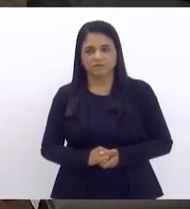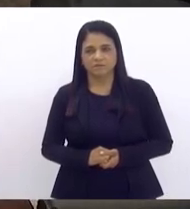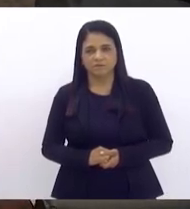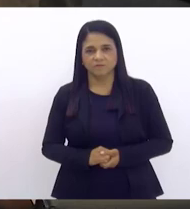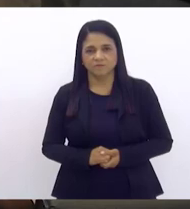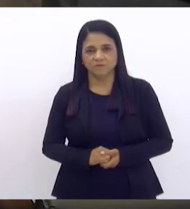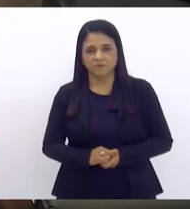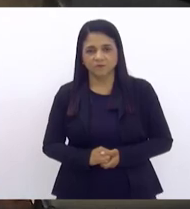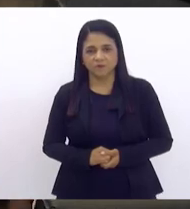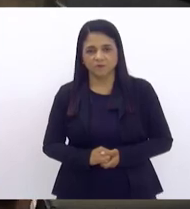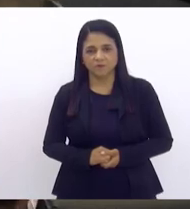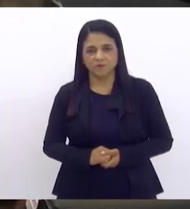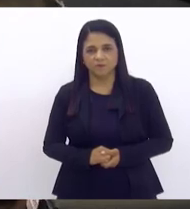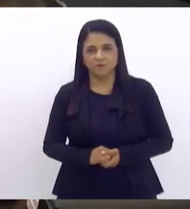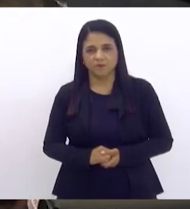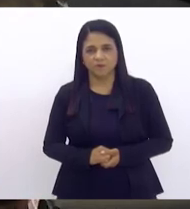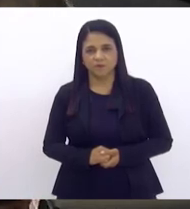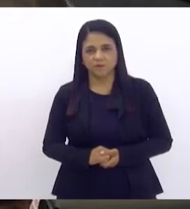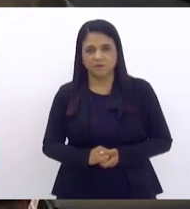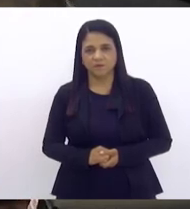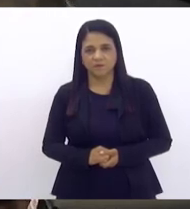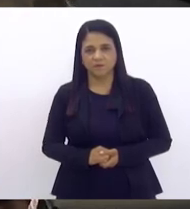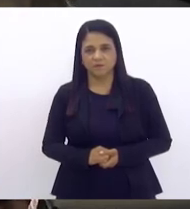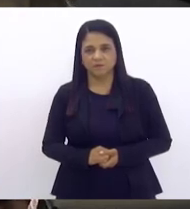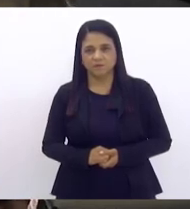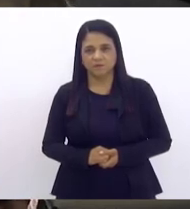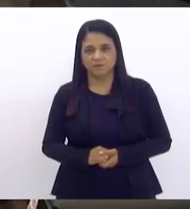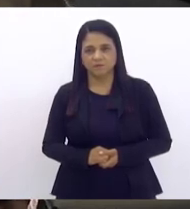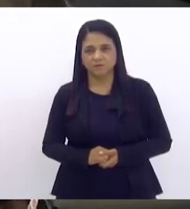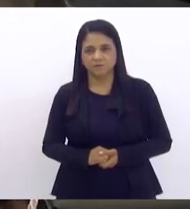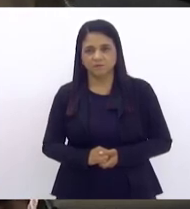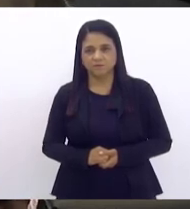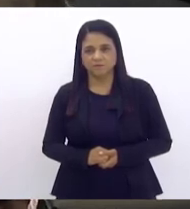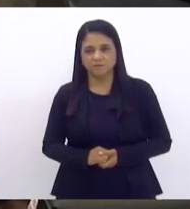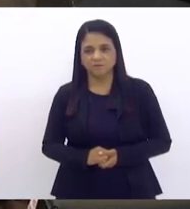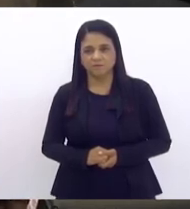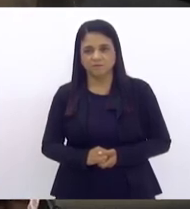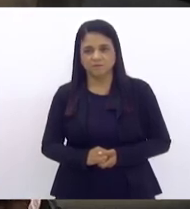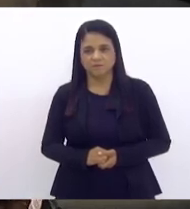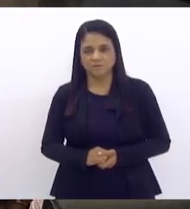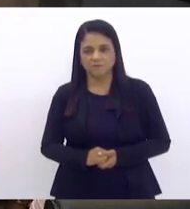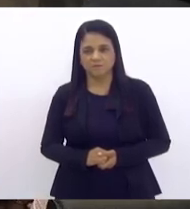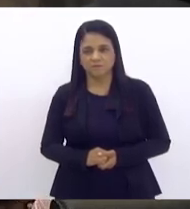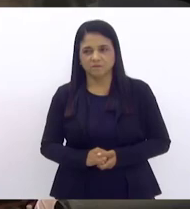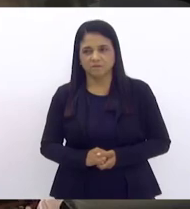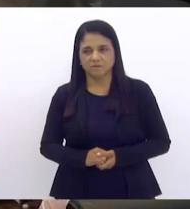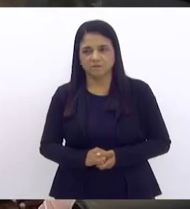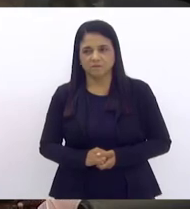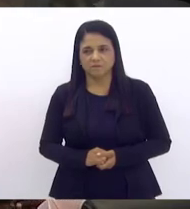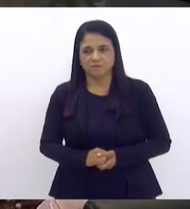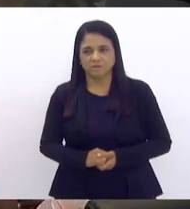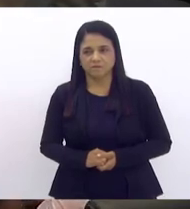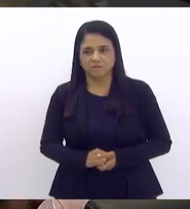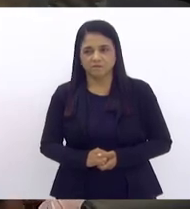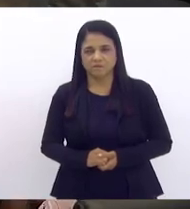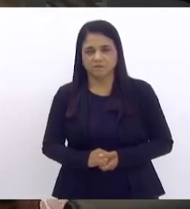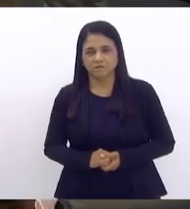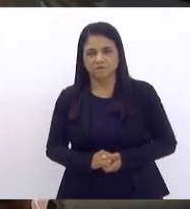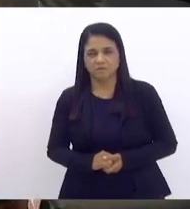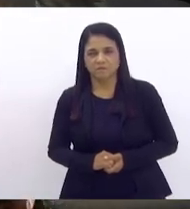Uhum. Eu vou pedir para o bispo só fazer uma oração rápida, depois eu começo, tá bom? Eu vou estar aqui do lado do senhor, Deus. Então tá.